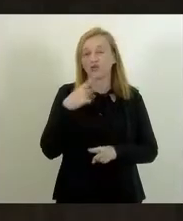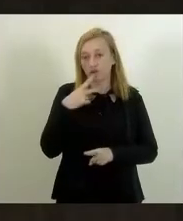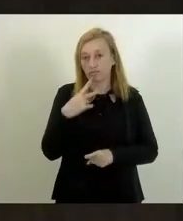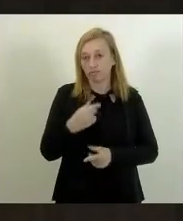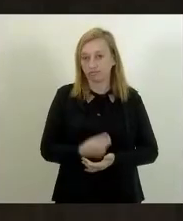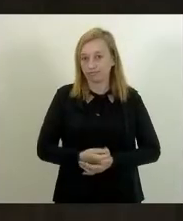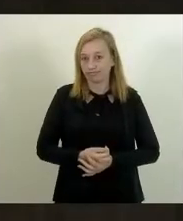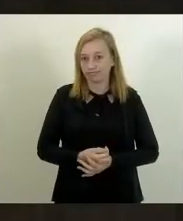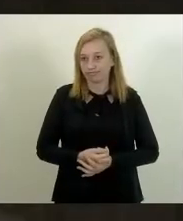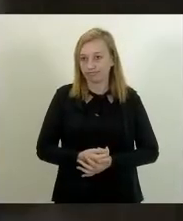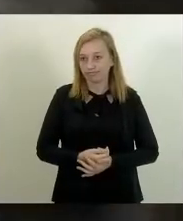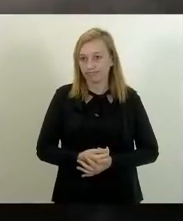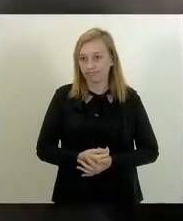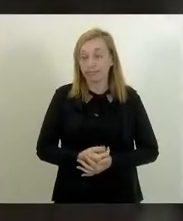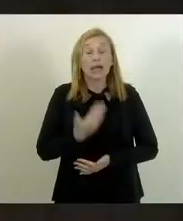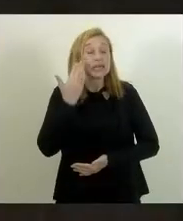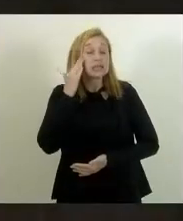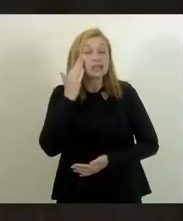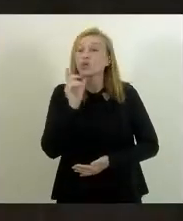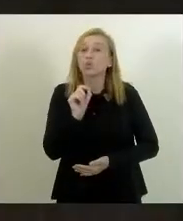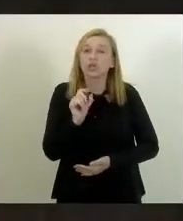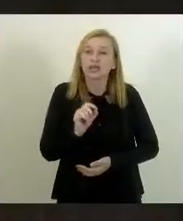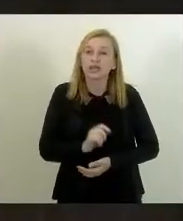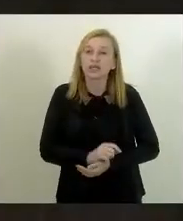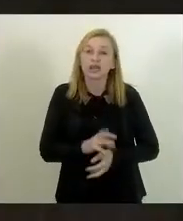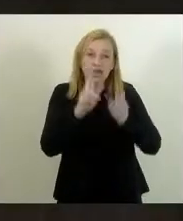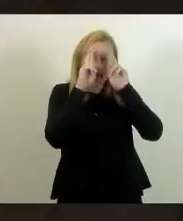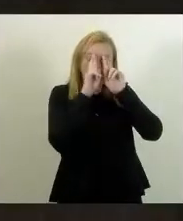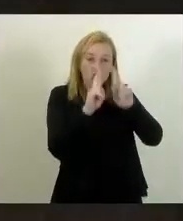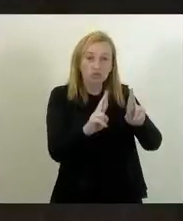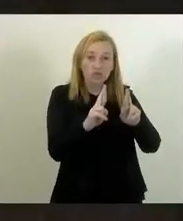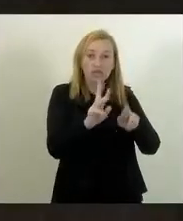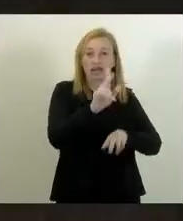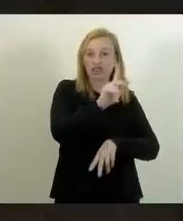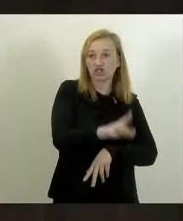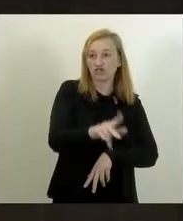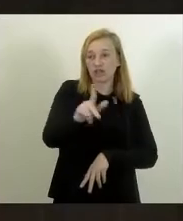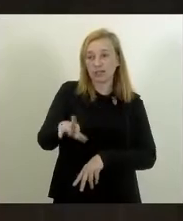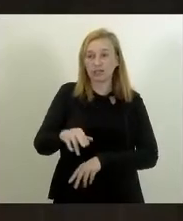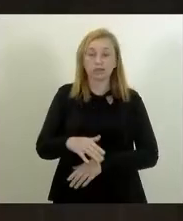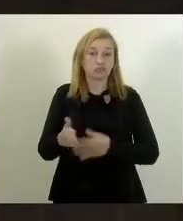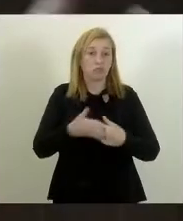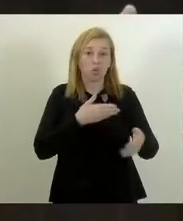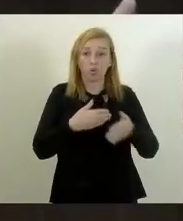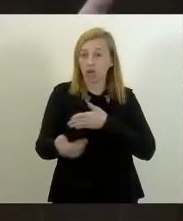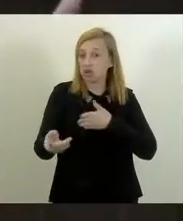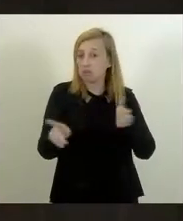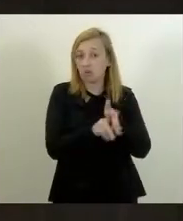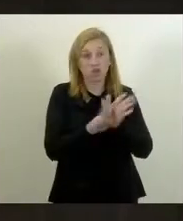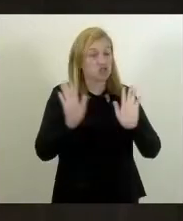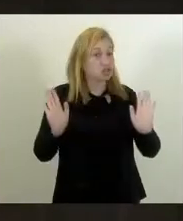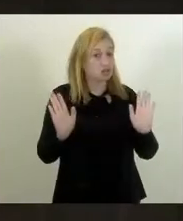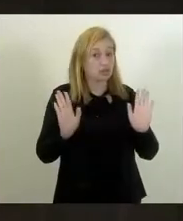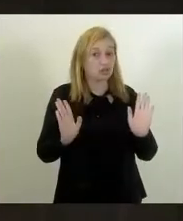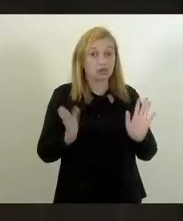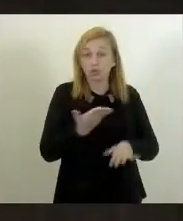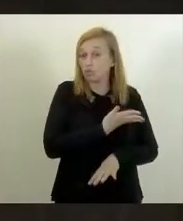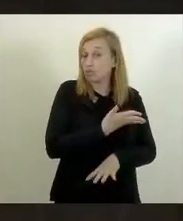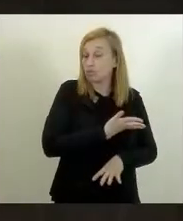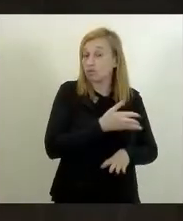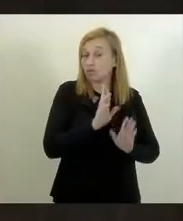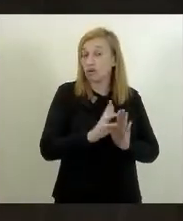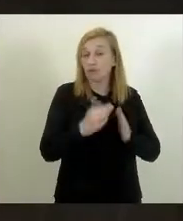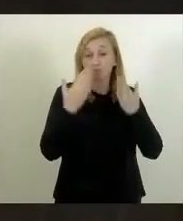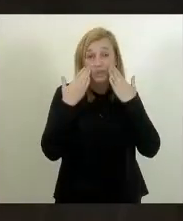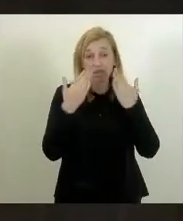obriga a entender e a respeitar a diferença, qualquer que seja o projeto que um colega ou uma colega presente aqui